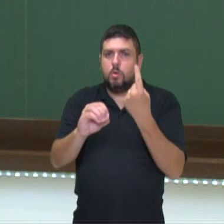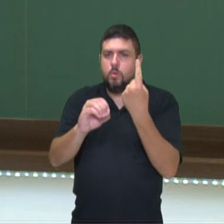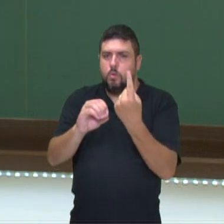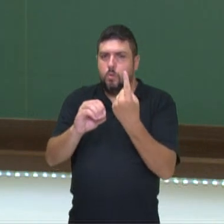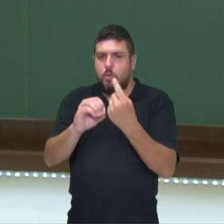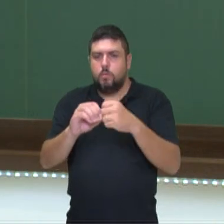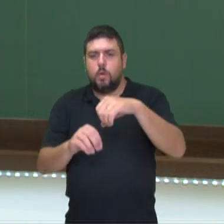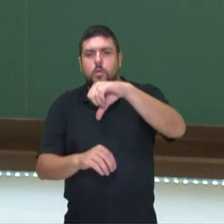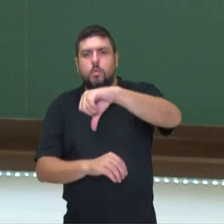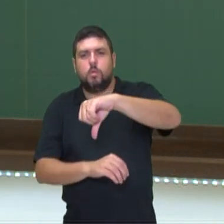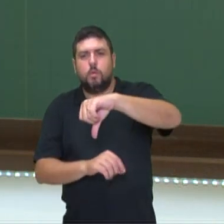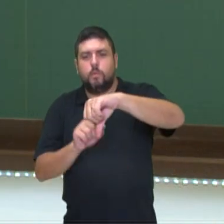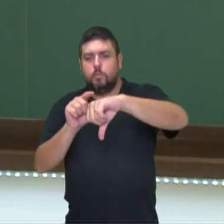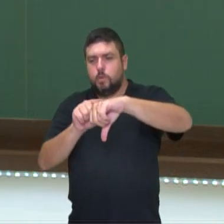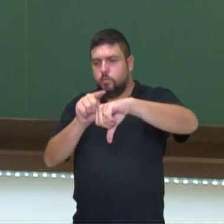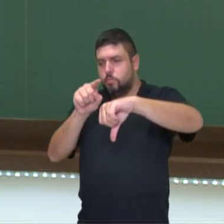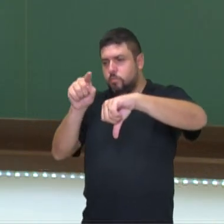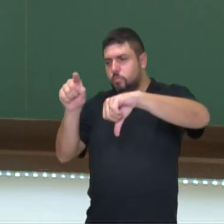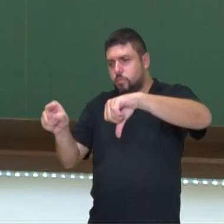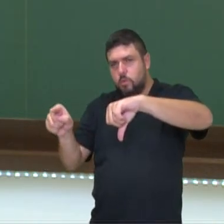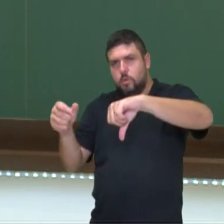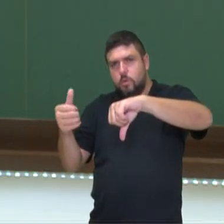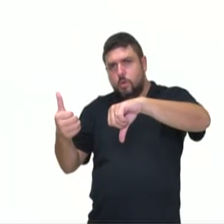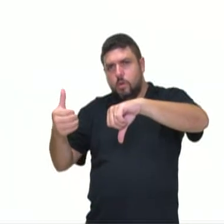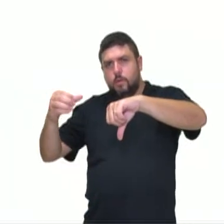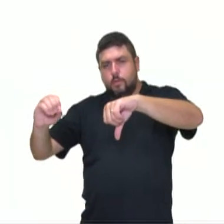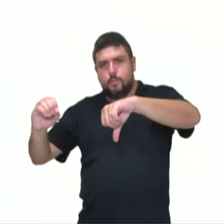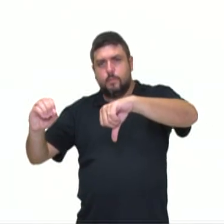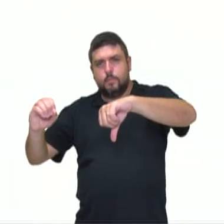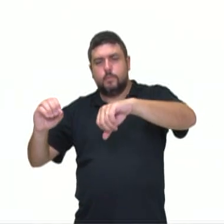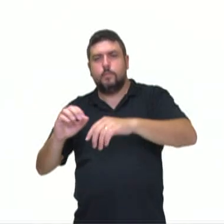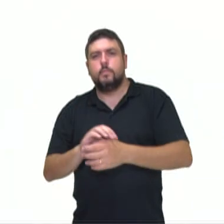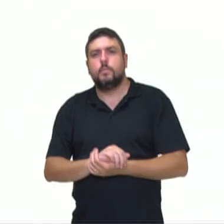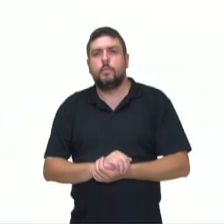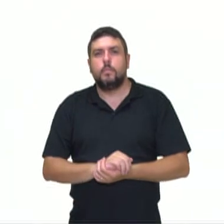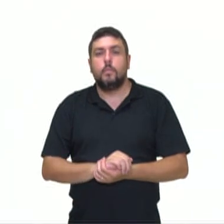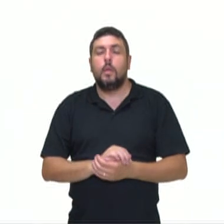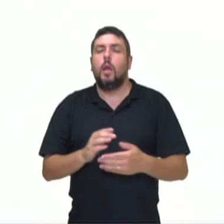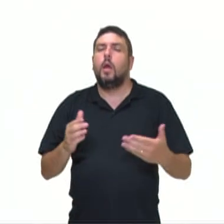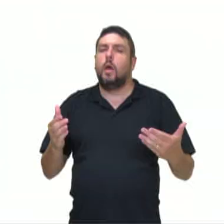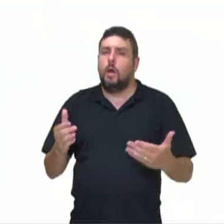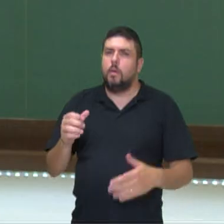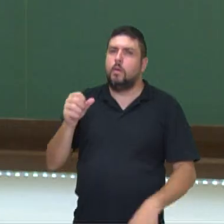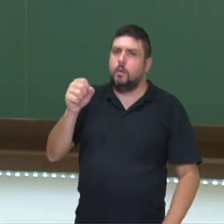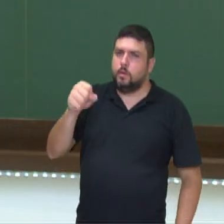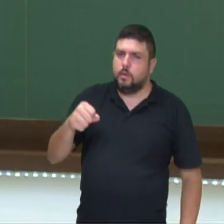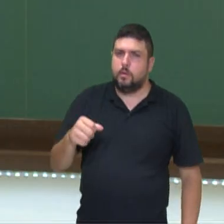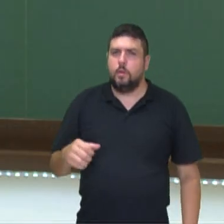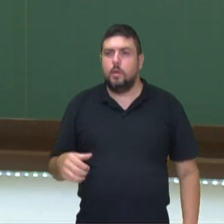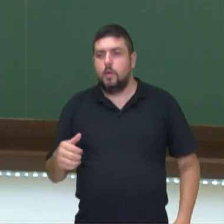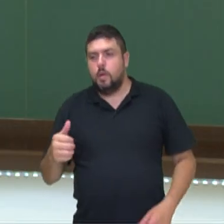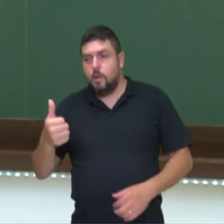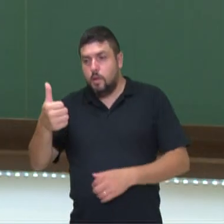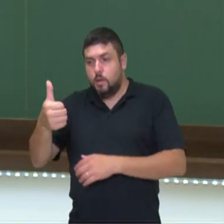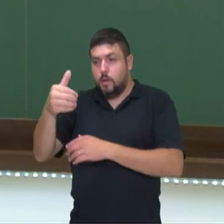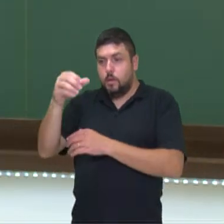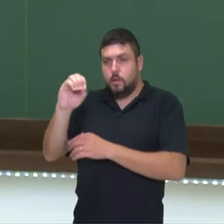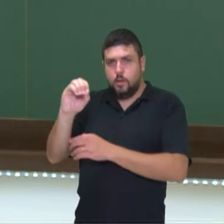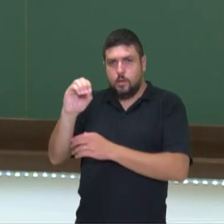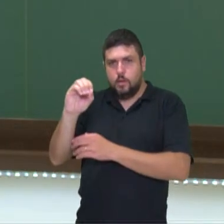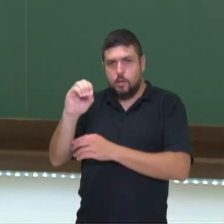fica 9 dezenas, transforma em 10 unidades. Daí agora sim, ó, 10 menos